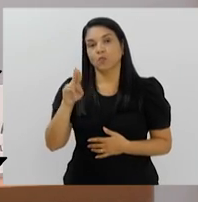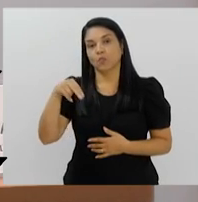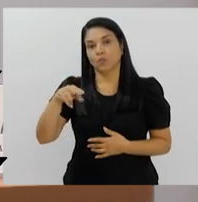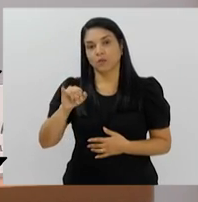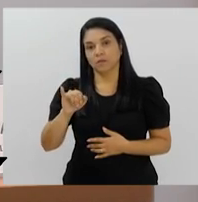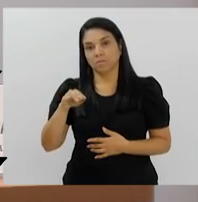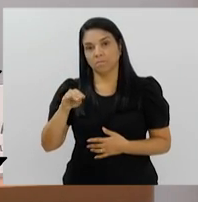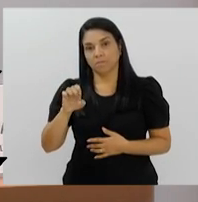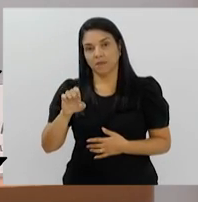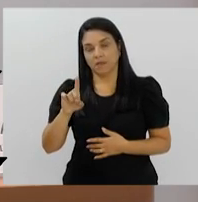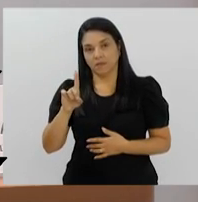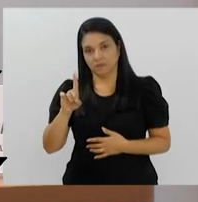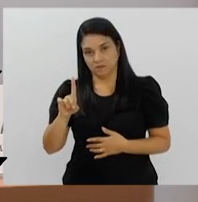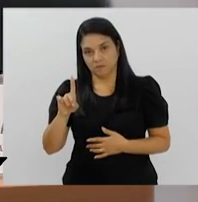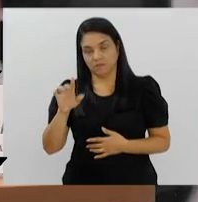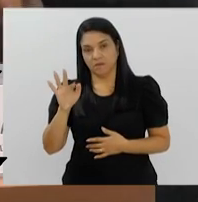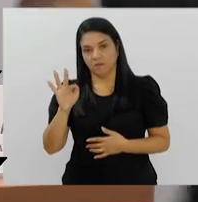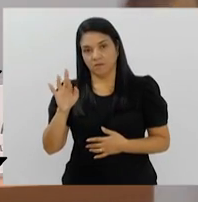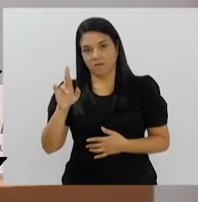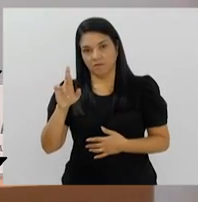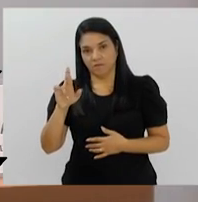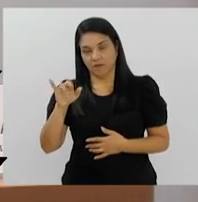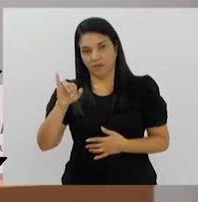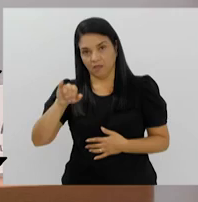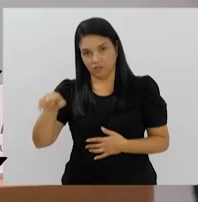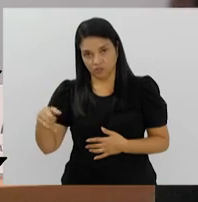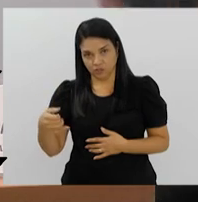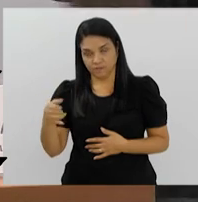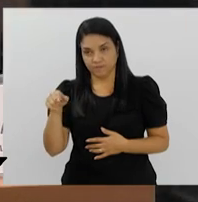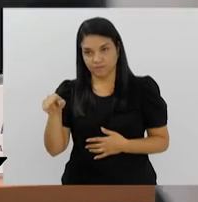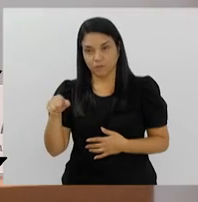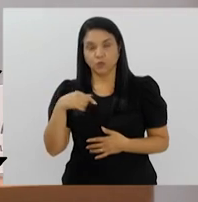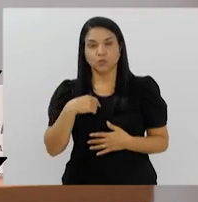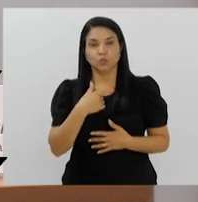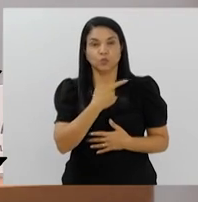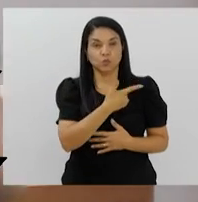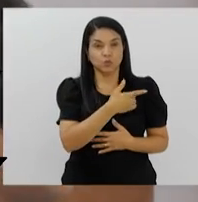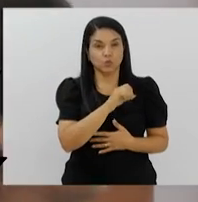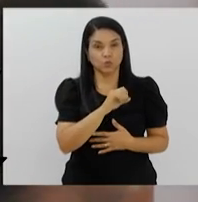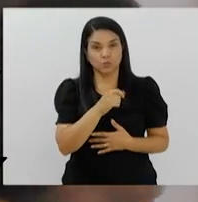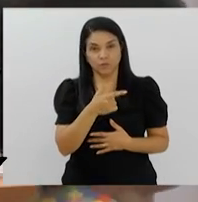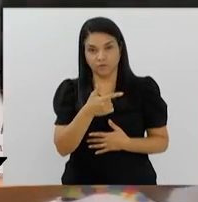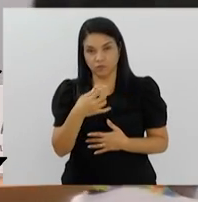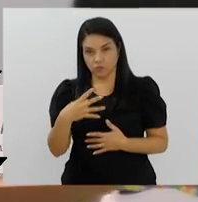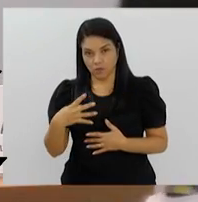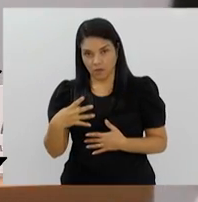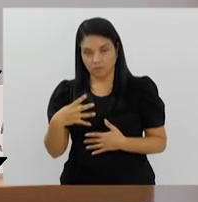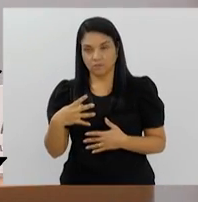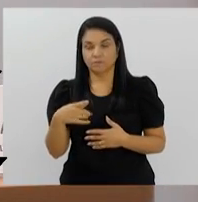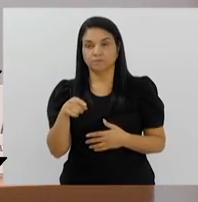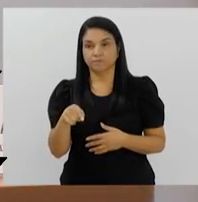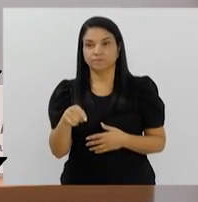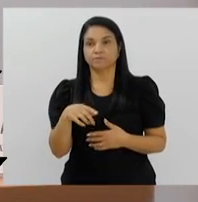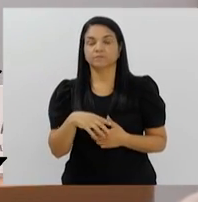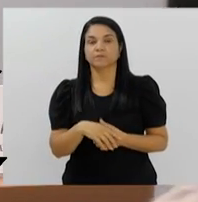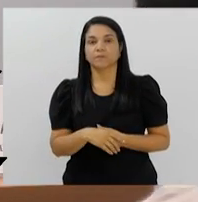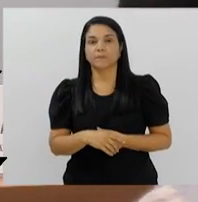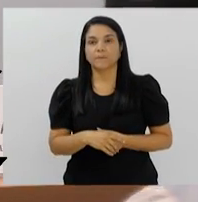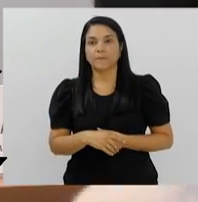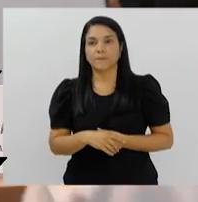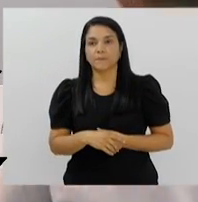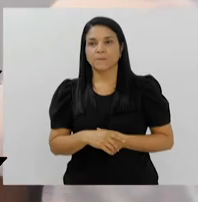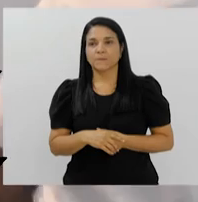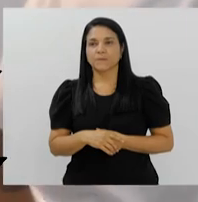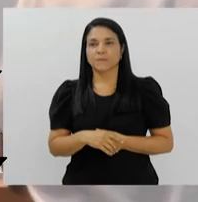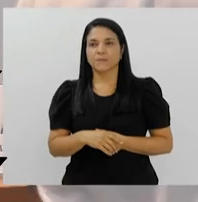e a operadora Unimed ferge no ano de 2024 né Eu